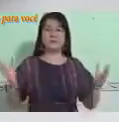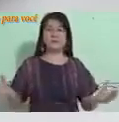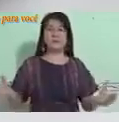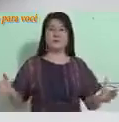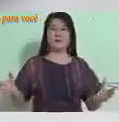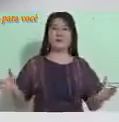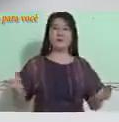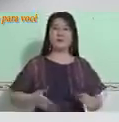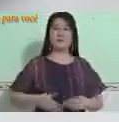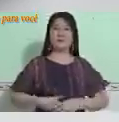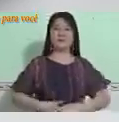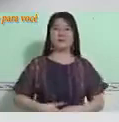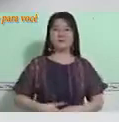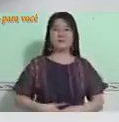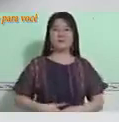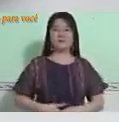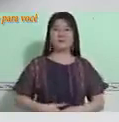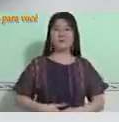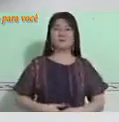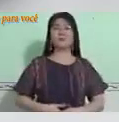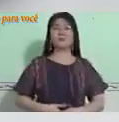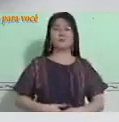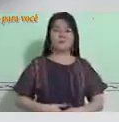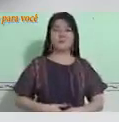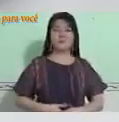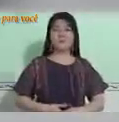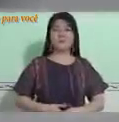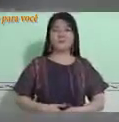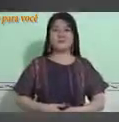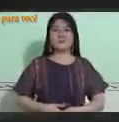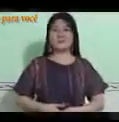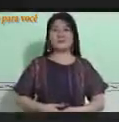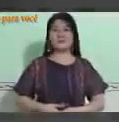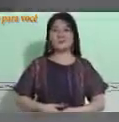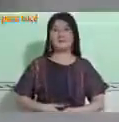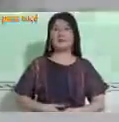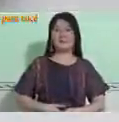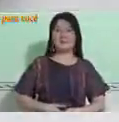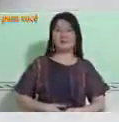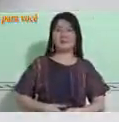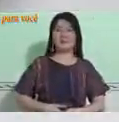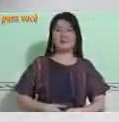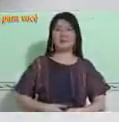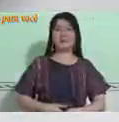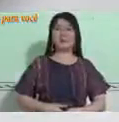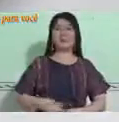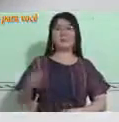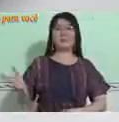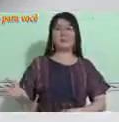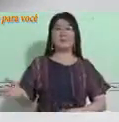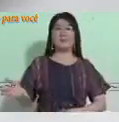O equipamento é muito utilizado para pessoas com apneia do sono, vírgula, pois permite que as vias respiratórias